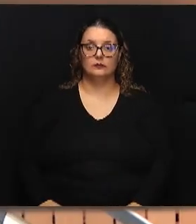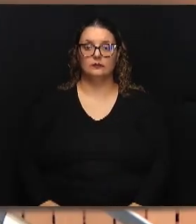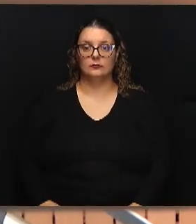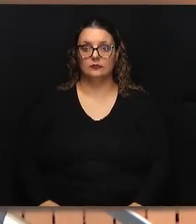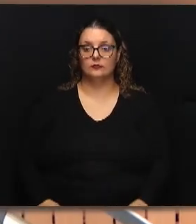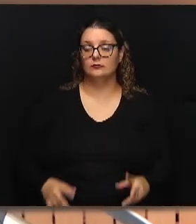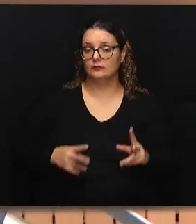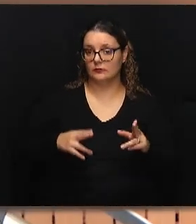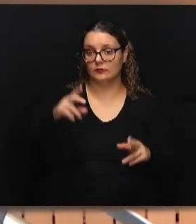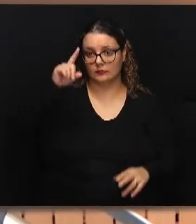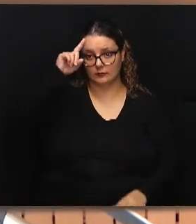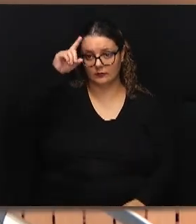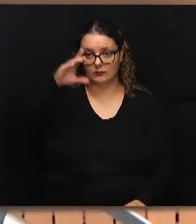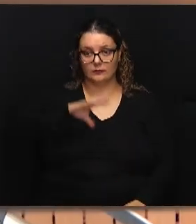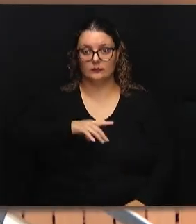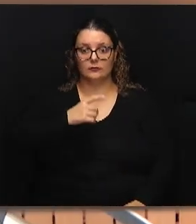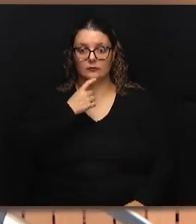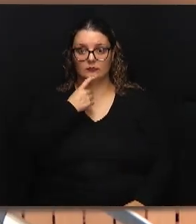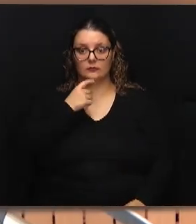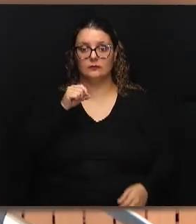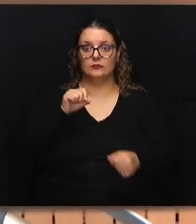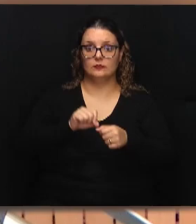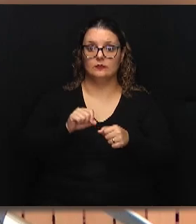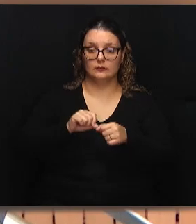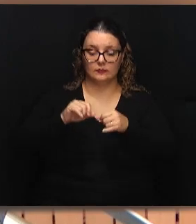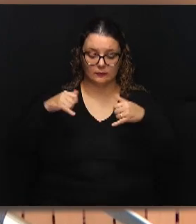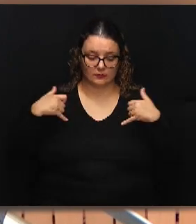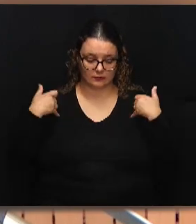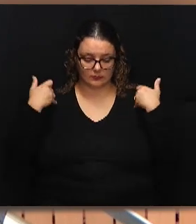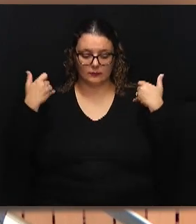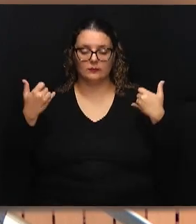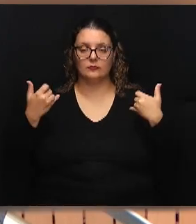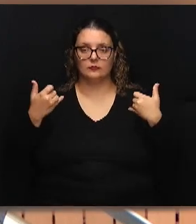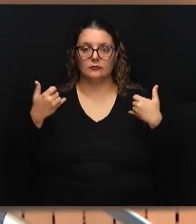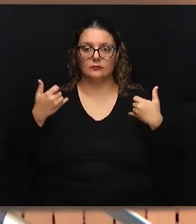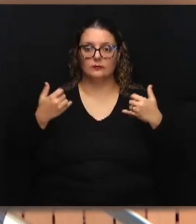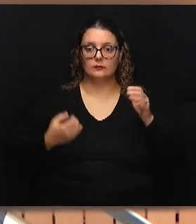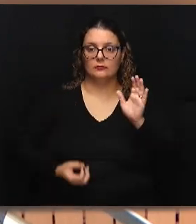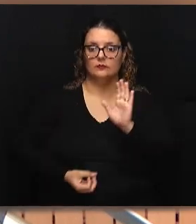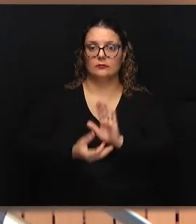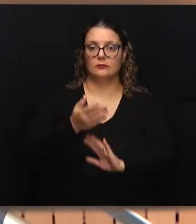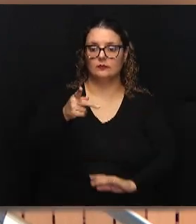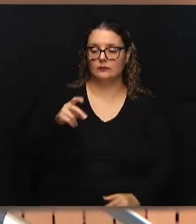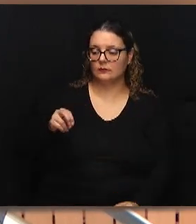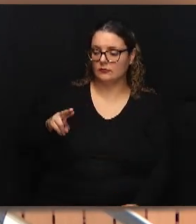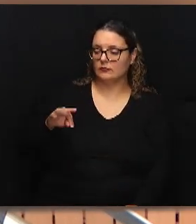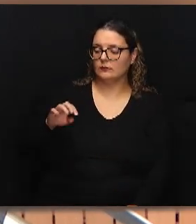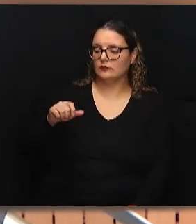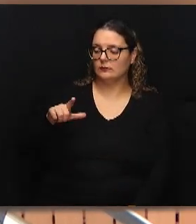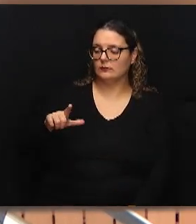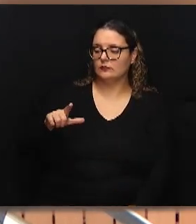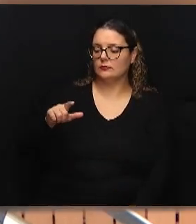que a cidade de Campinas faz aniversário, nasceu o portal campinas.com.br.